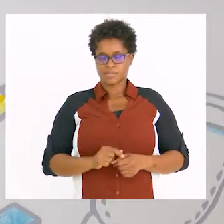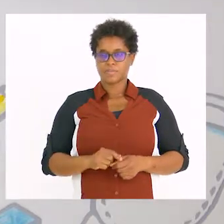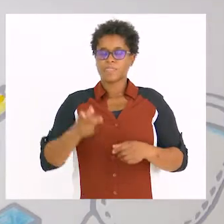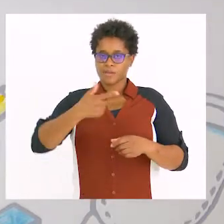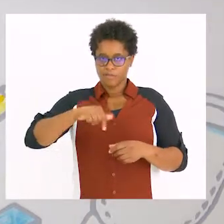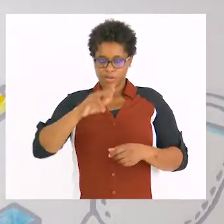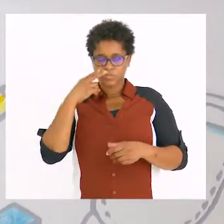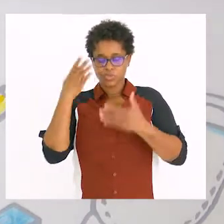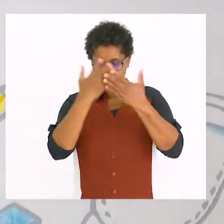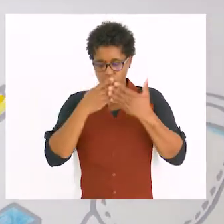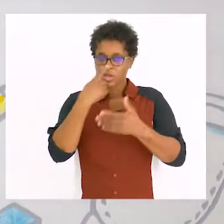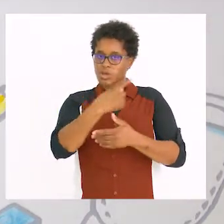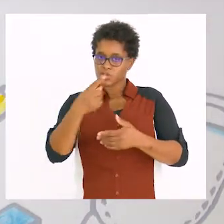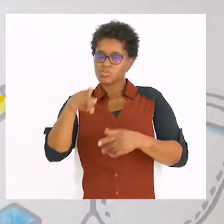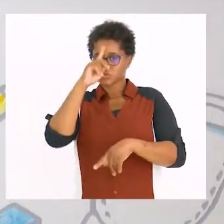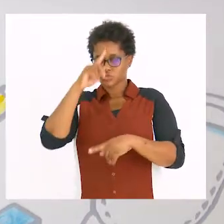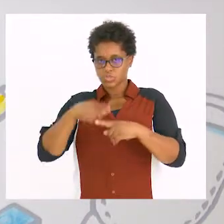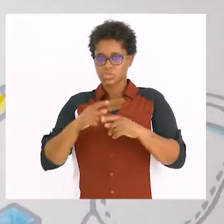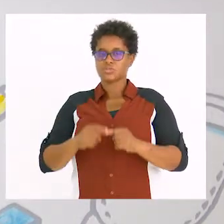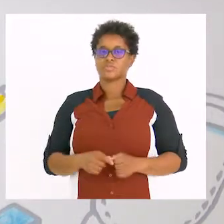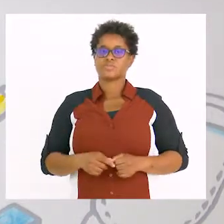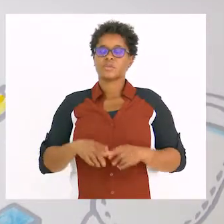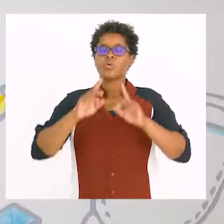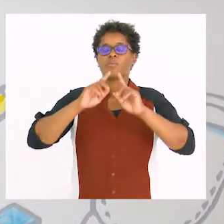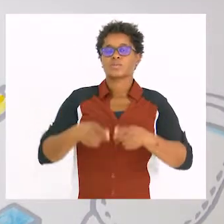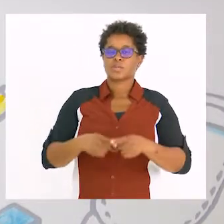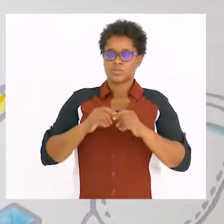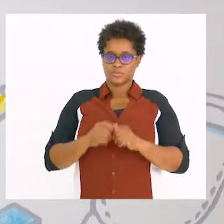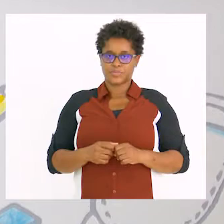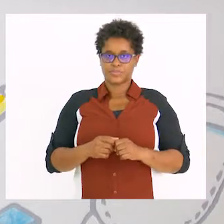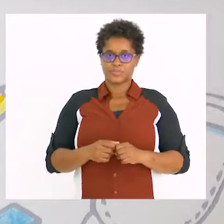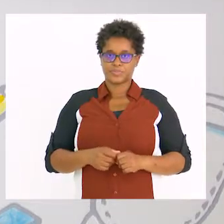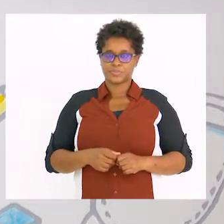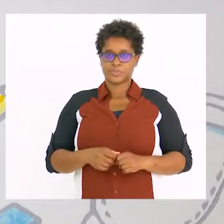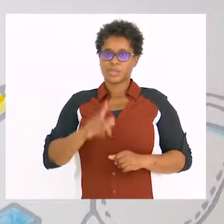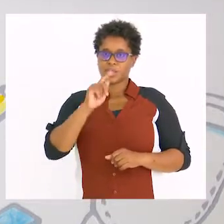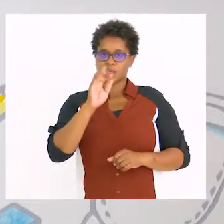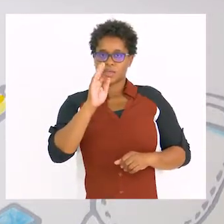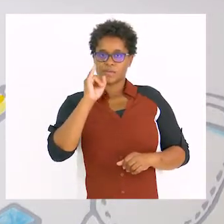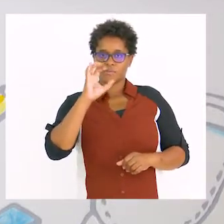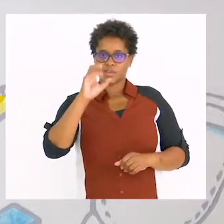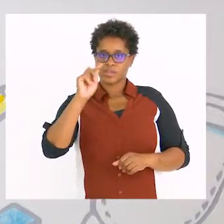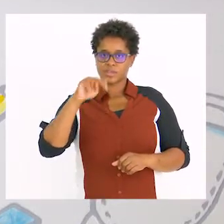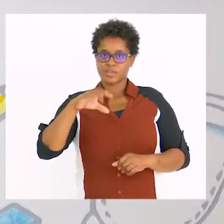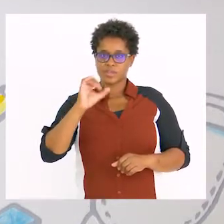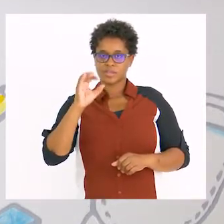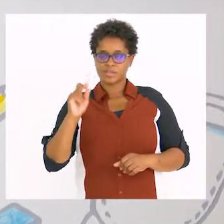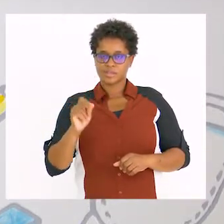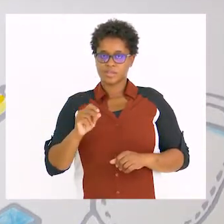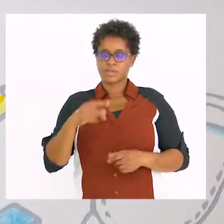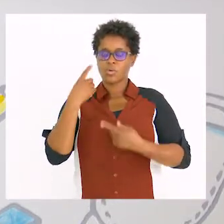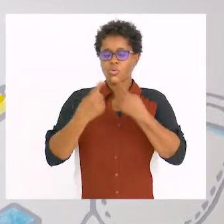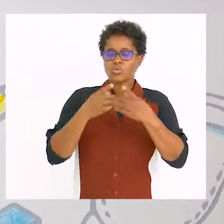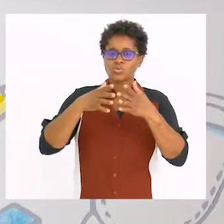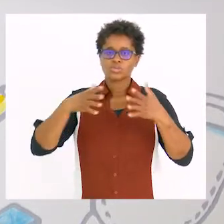Vamos estudar cada um desses objetivos, começando com a eficiência. Um